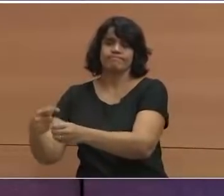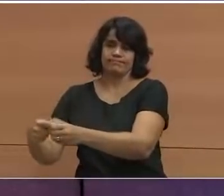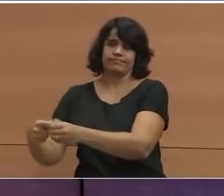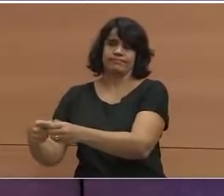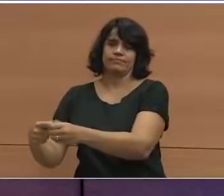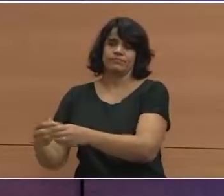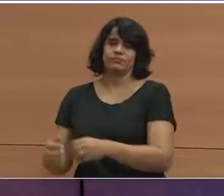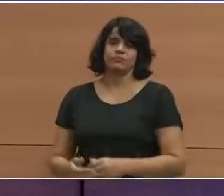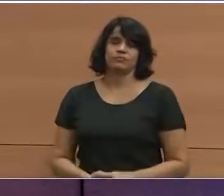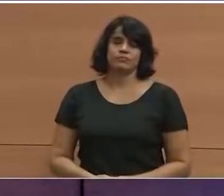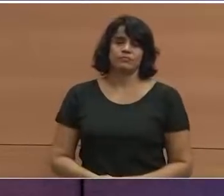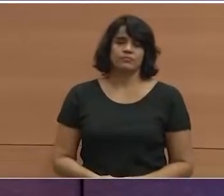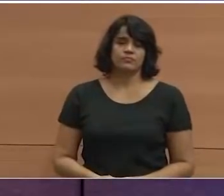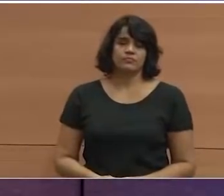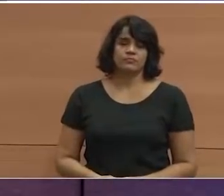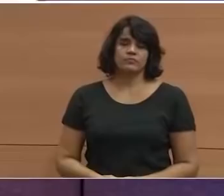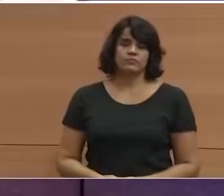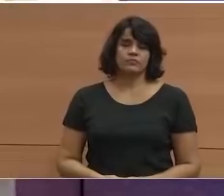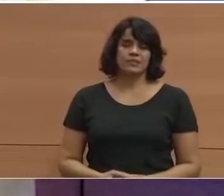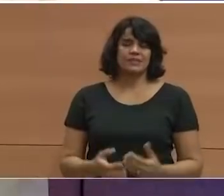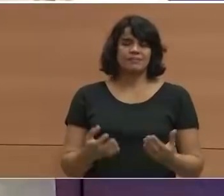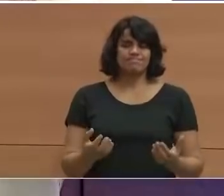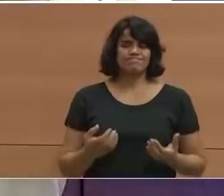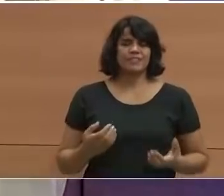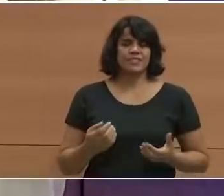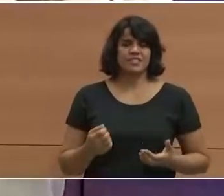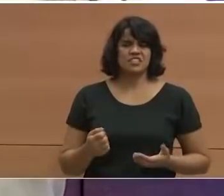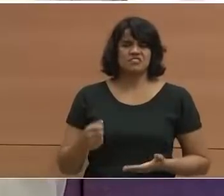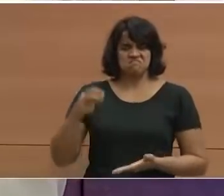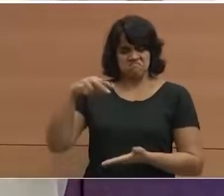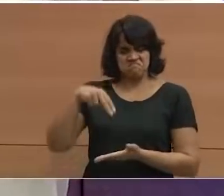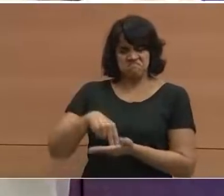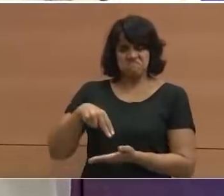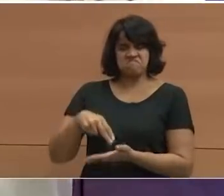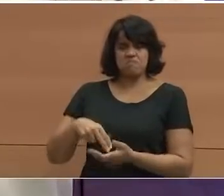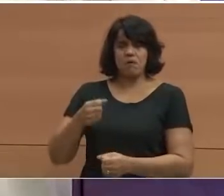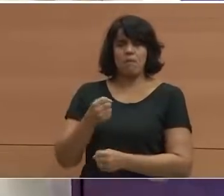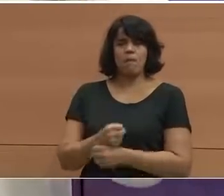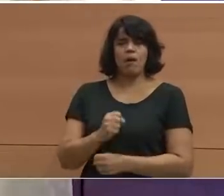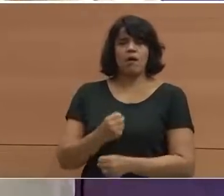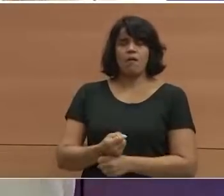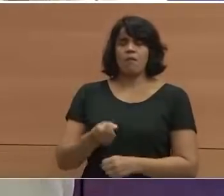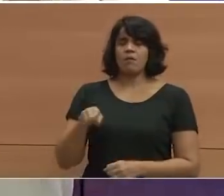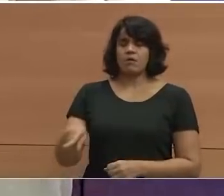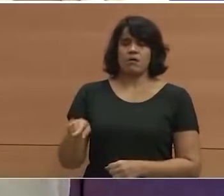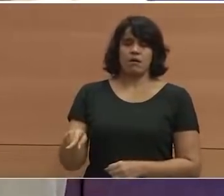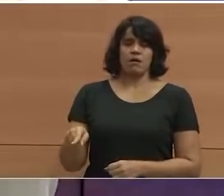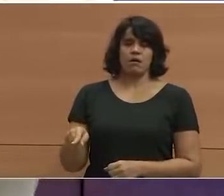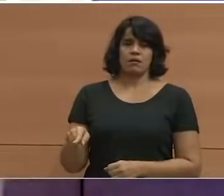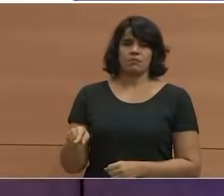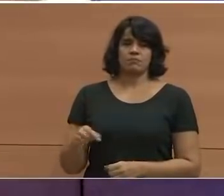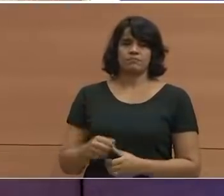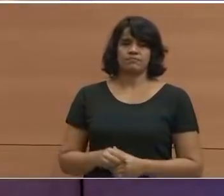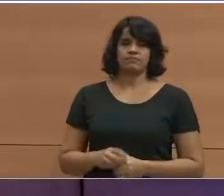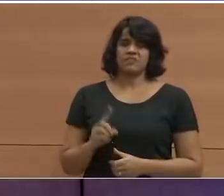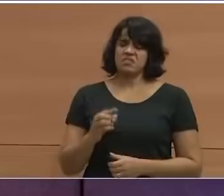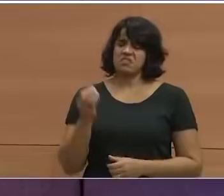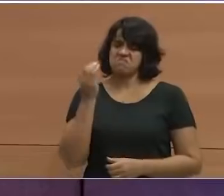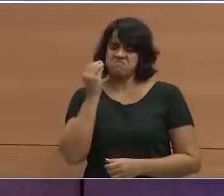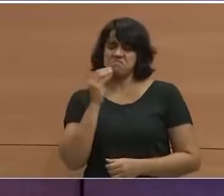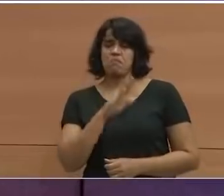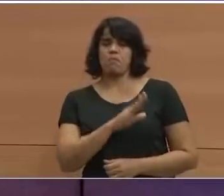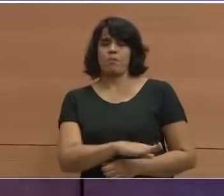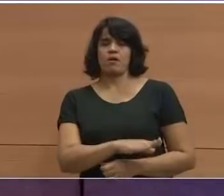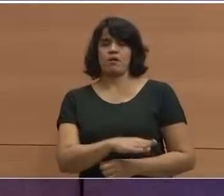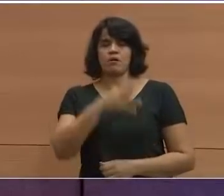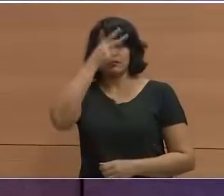levantou, ele queria consolidar essa obra, não abandoná-los assim, como órfãos. Ele iria partir